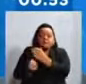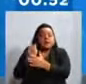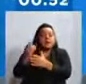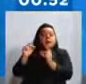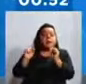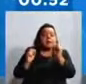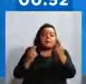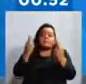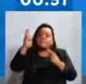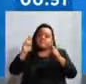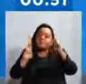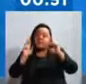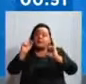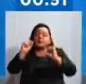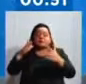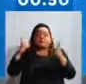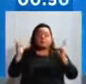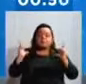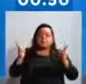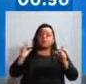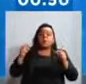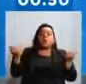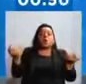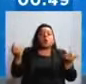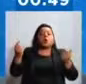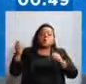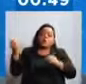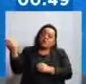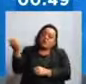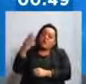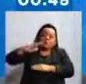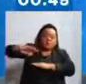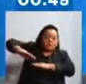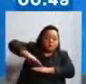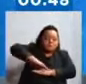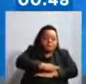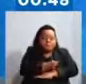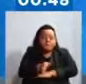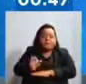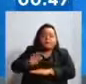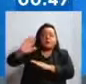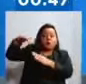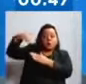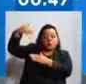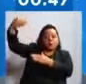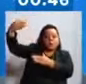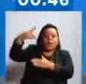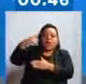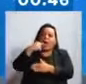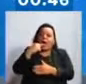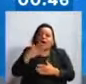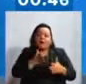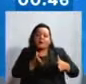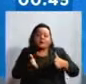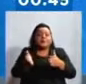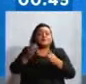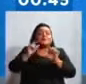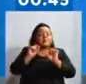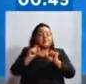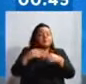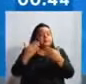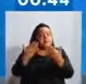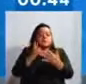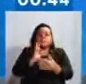de lazer. Vamos criar um novo espaço alternativo do outro lado do rio. E respondendo o questionamento da Évone, o nosso